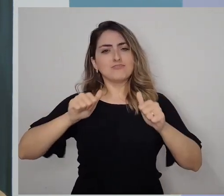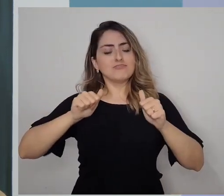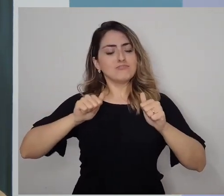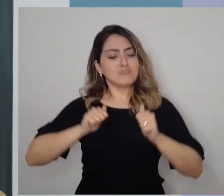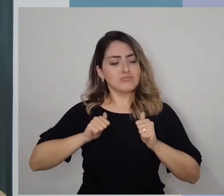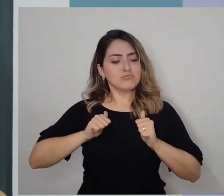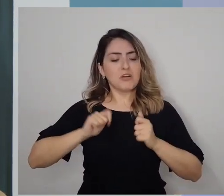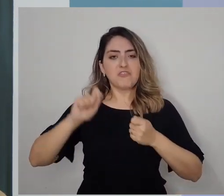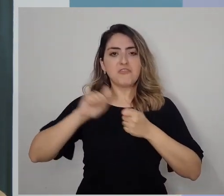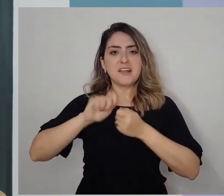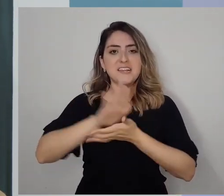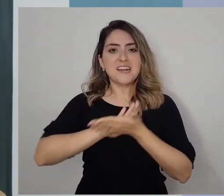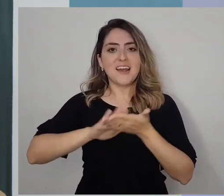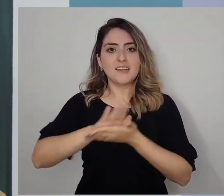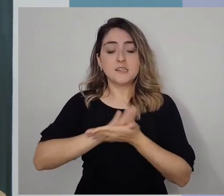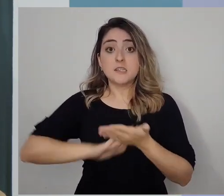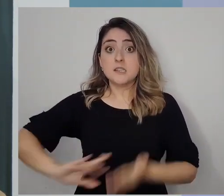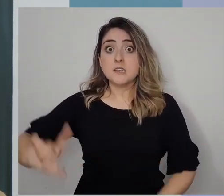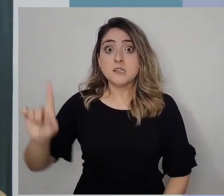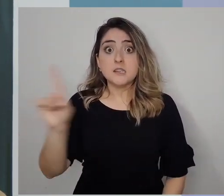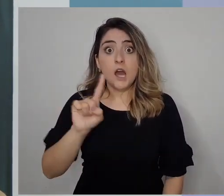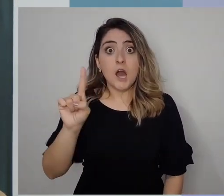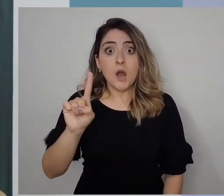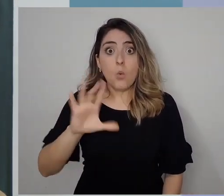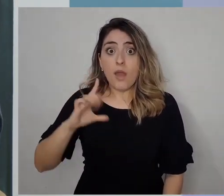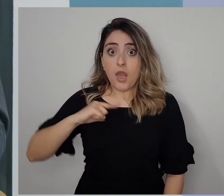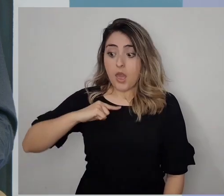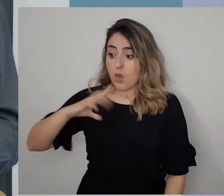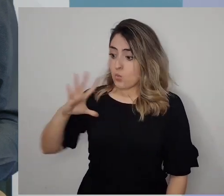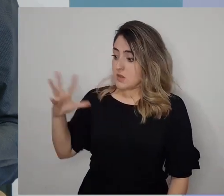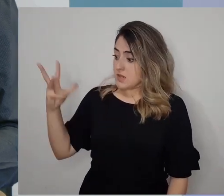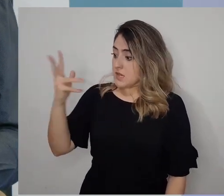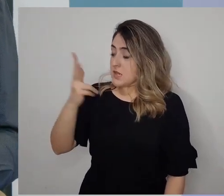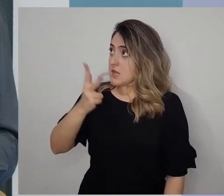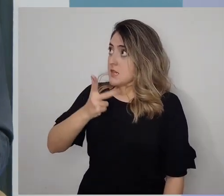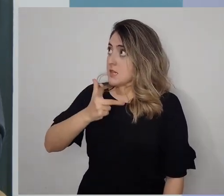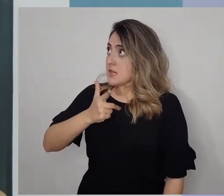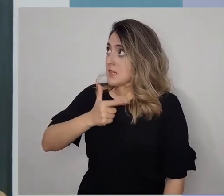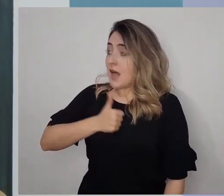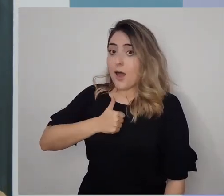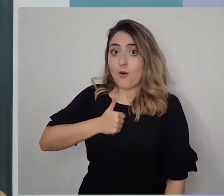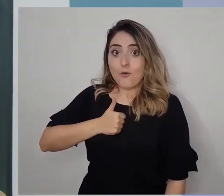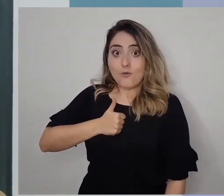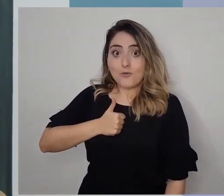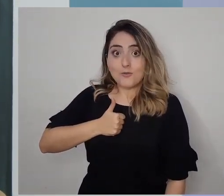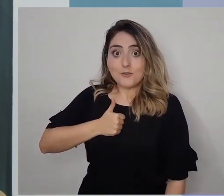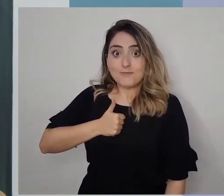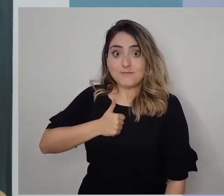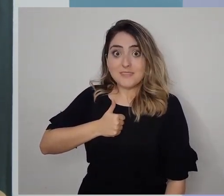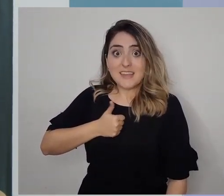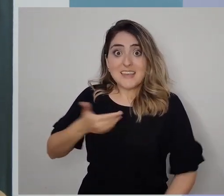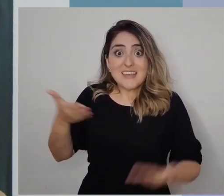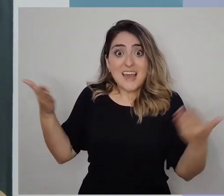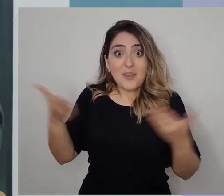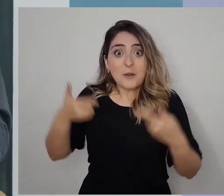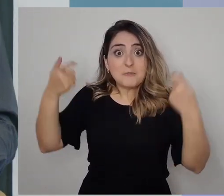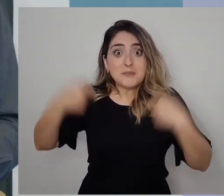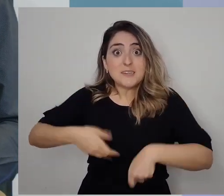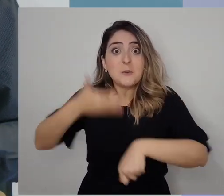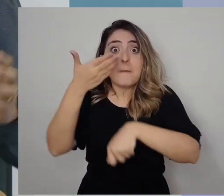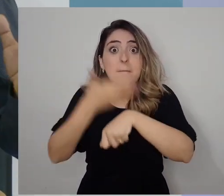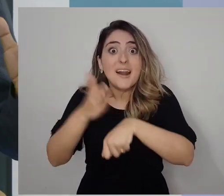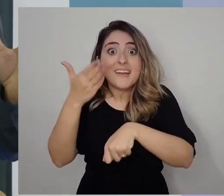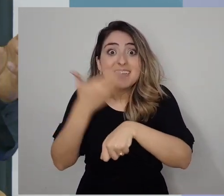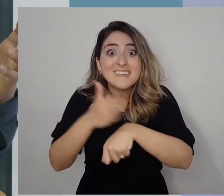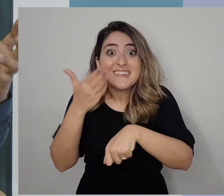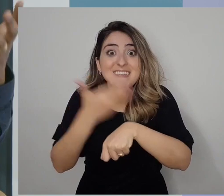claro, nós não fomos salvos pelas obras, mas nós fomos salvos para a prática de boas obras.